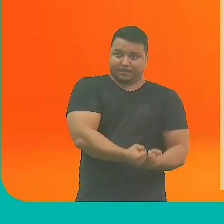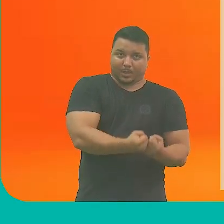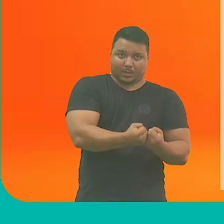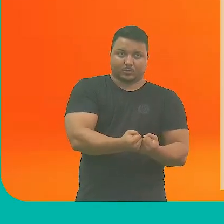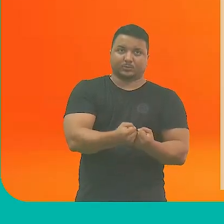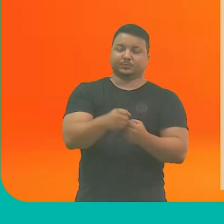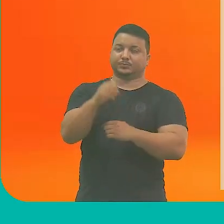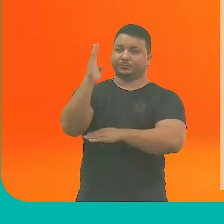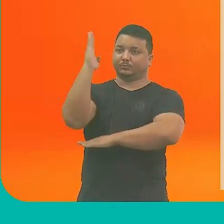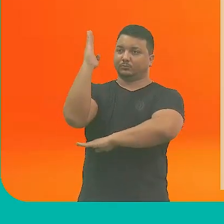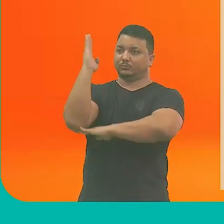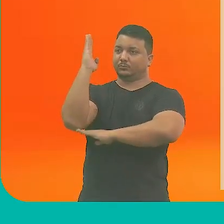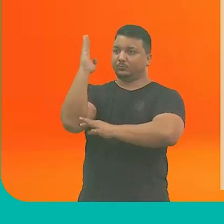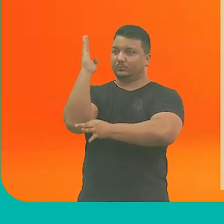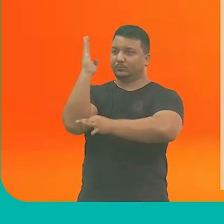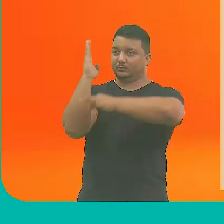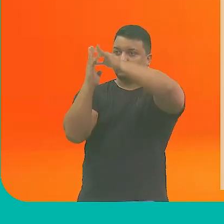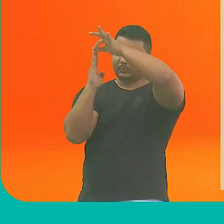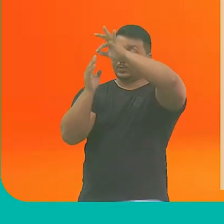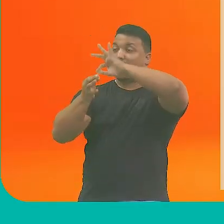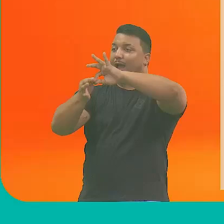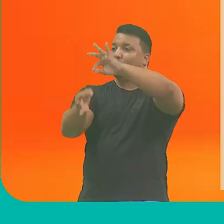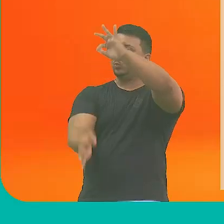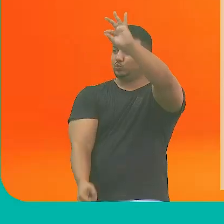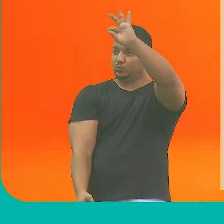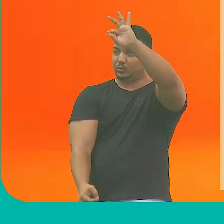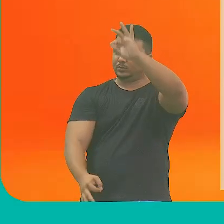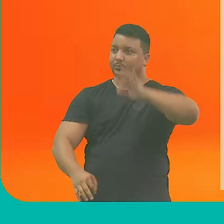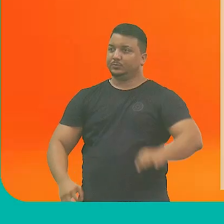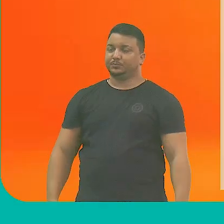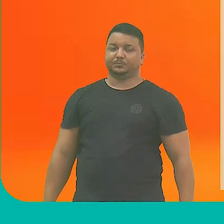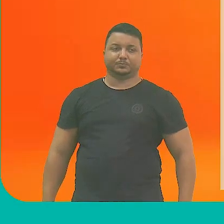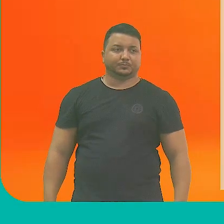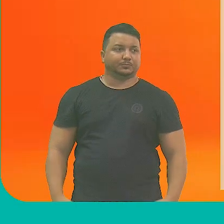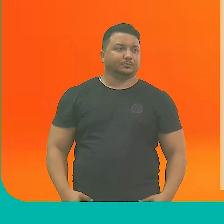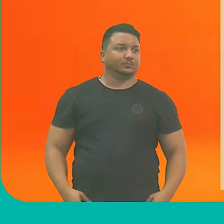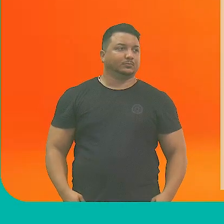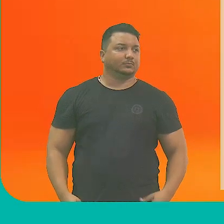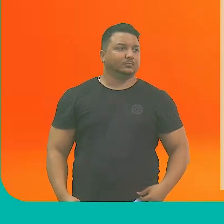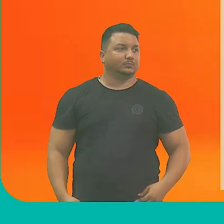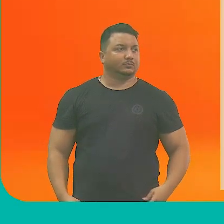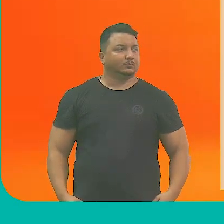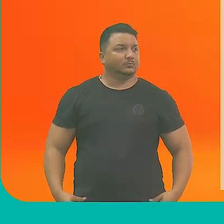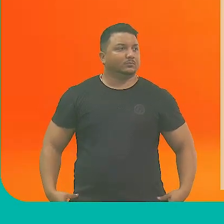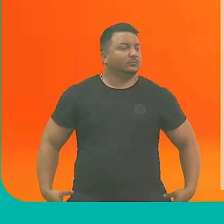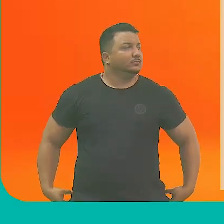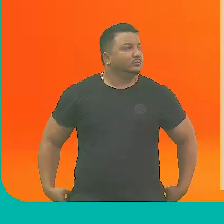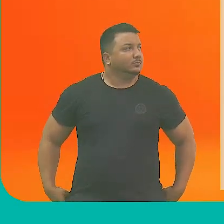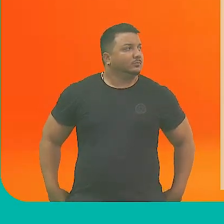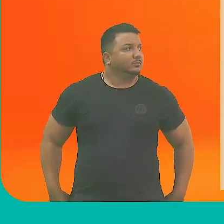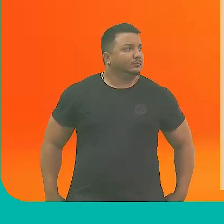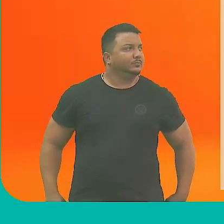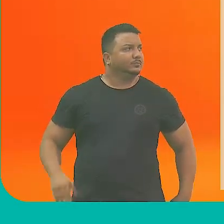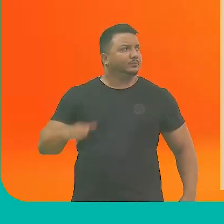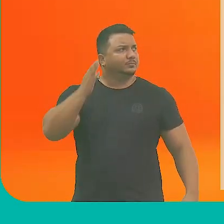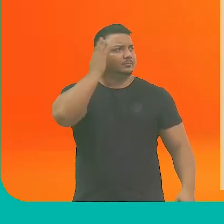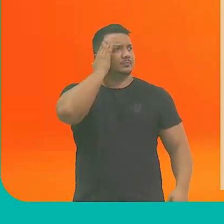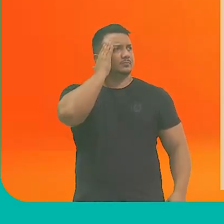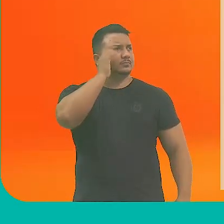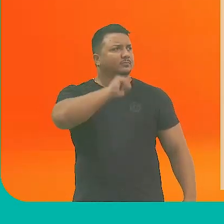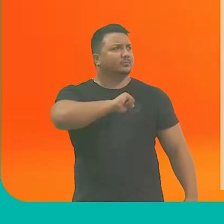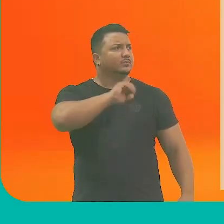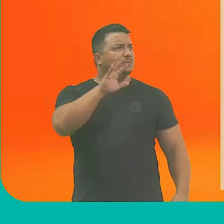massa corporal em quilograma e o eixo vertical a altura. Vamos compreender,